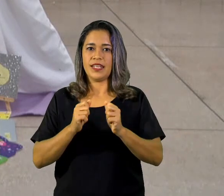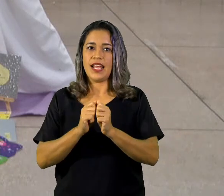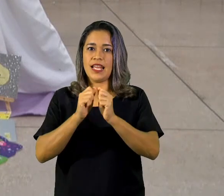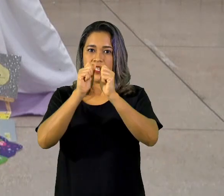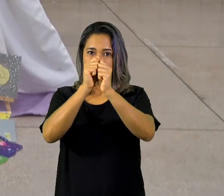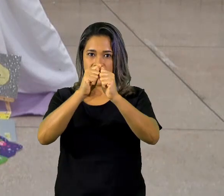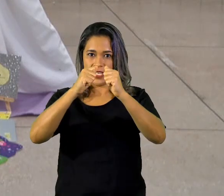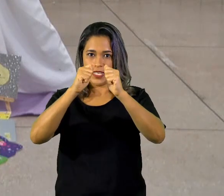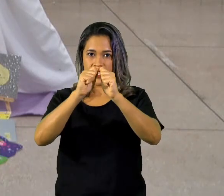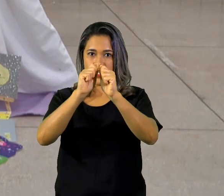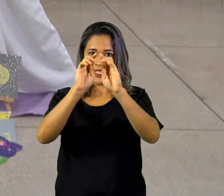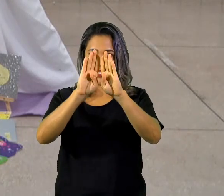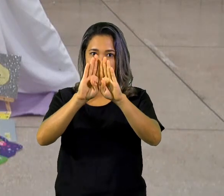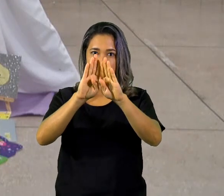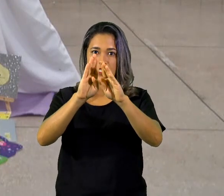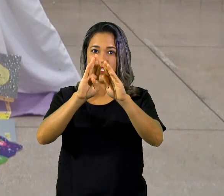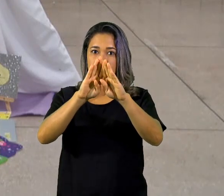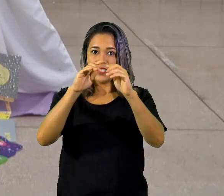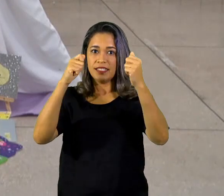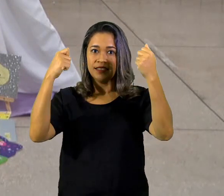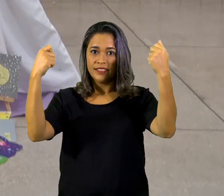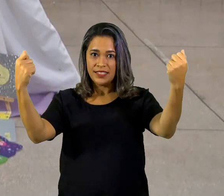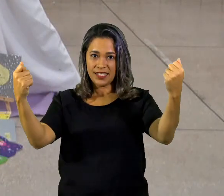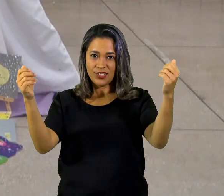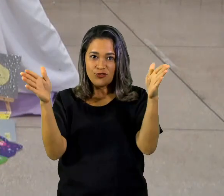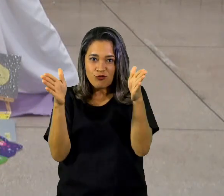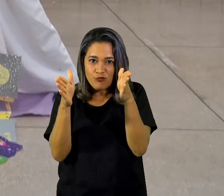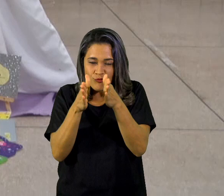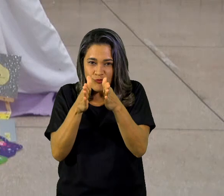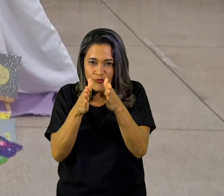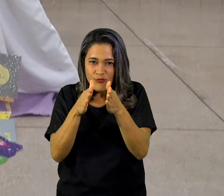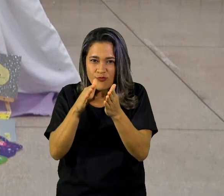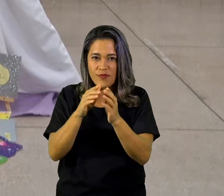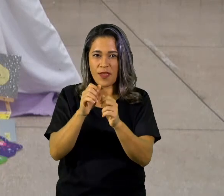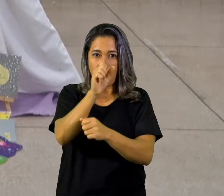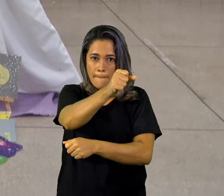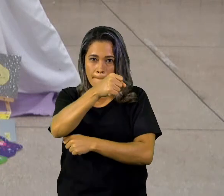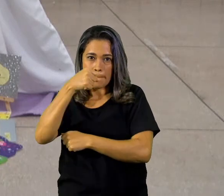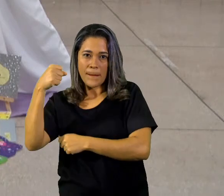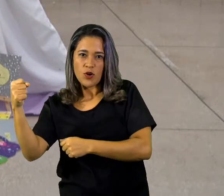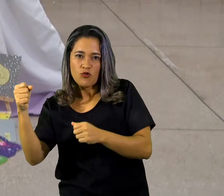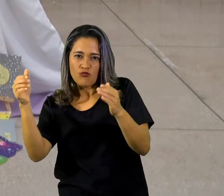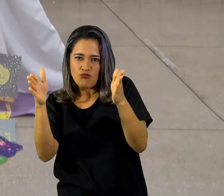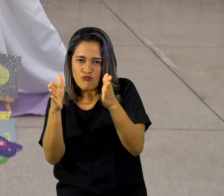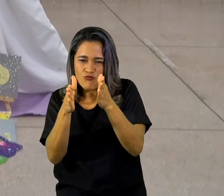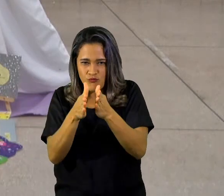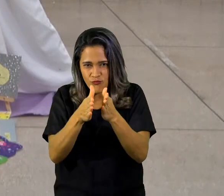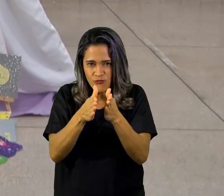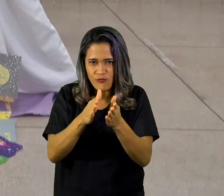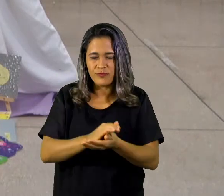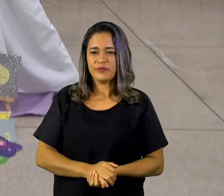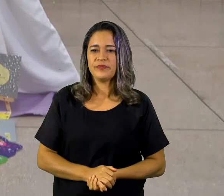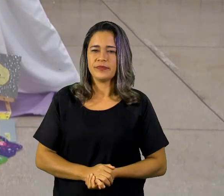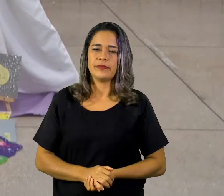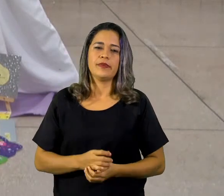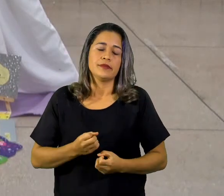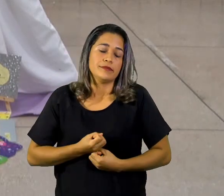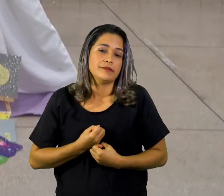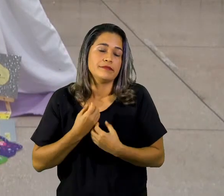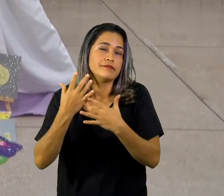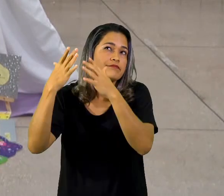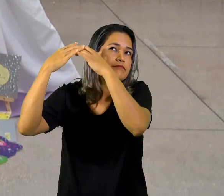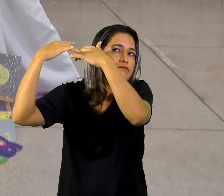janelinha, porta, campainha, tim, tom. Isso é muito importante para a criança, porque desperta o